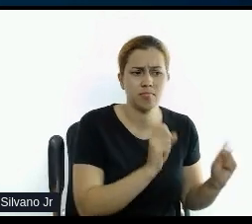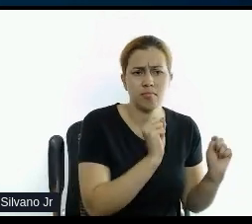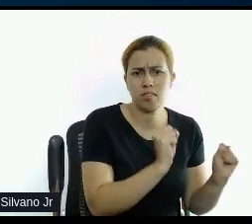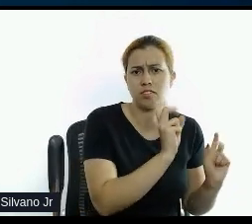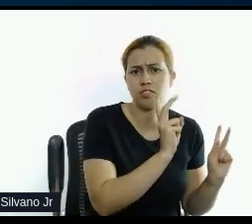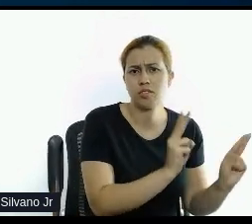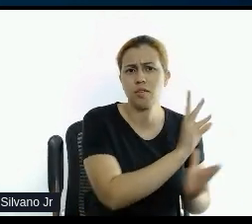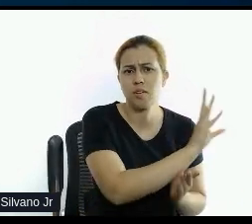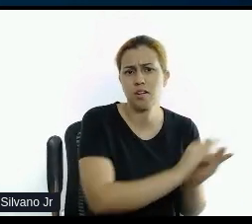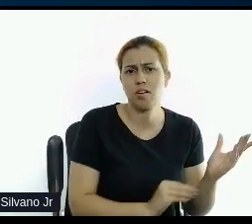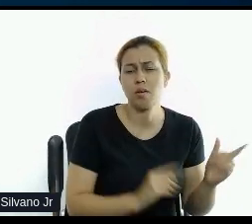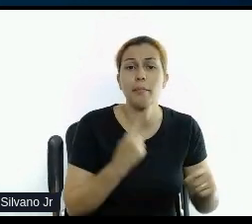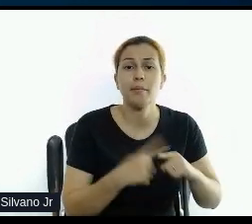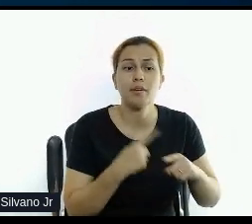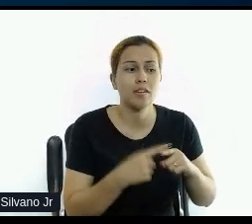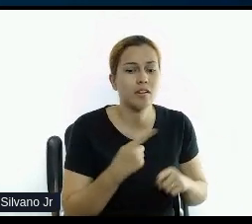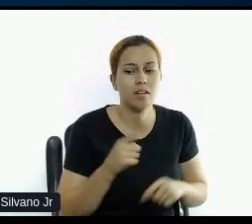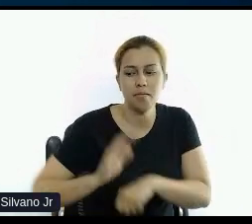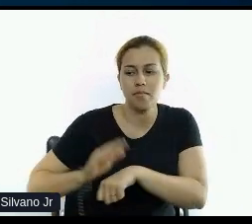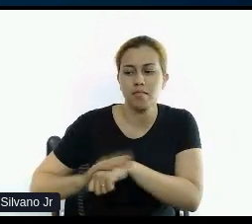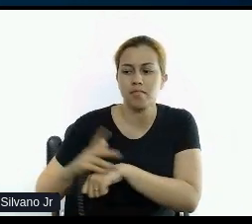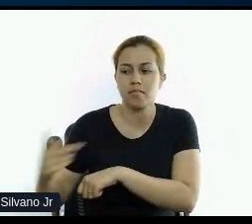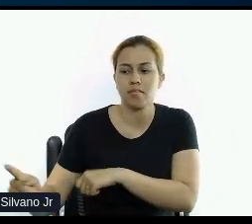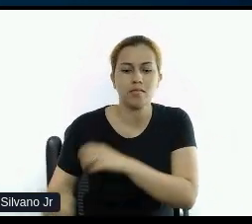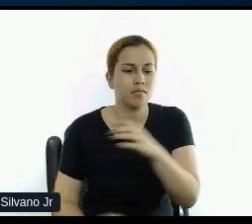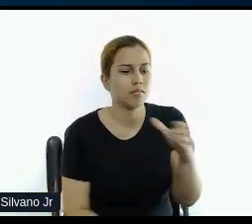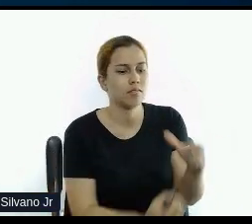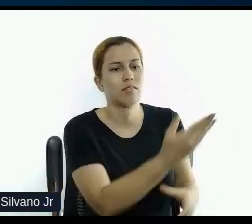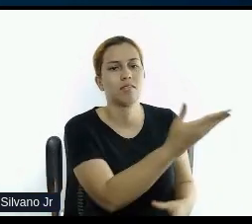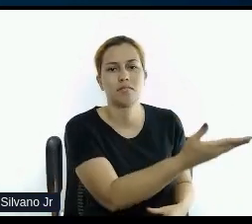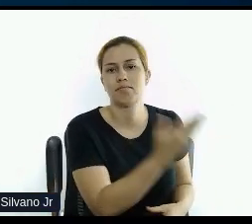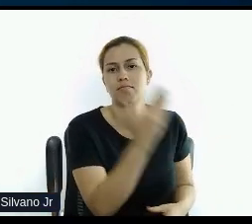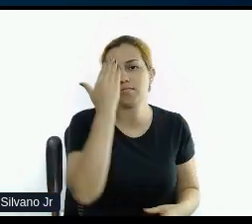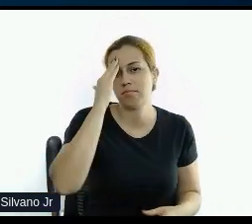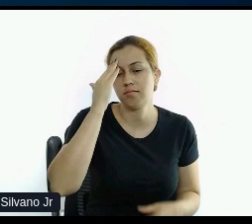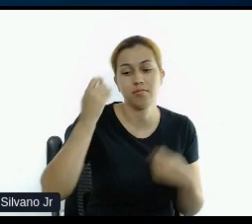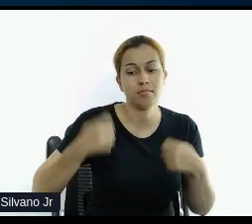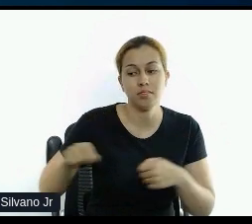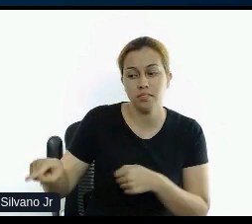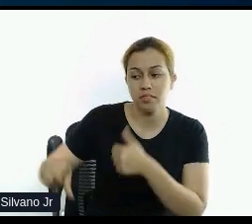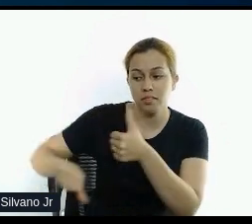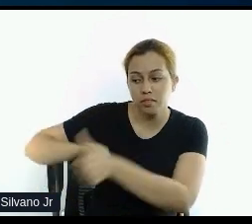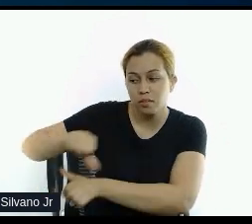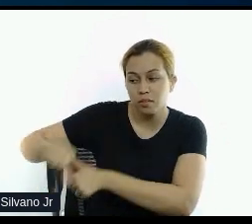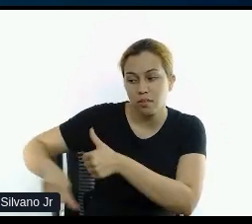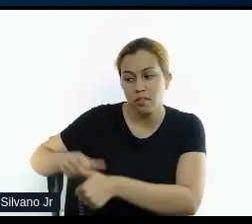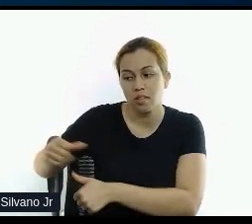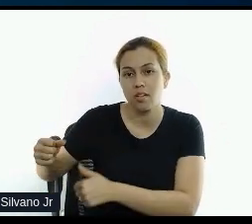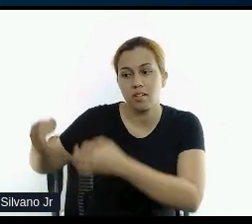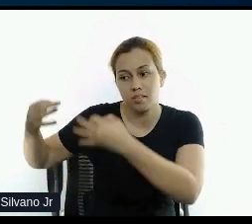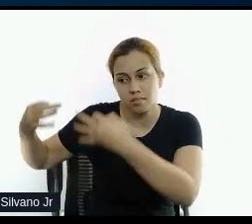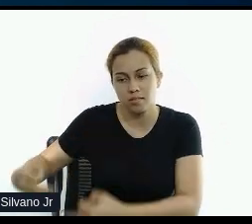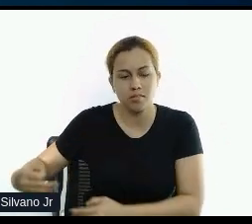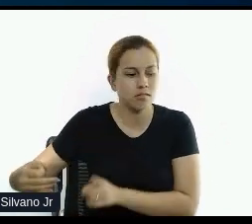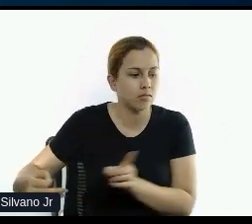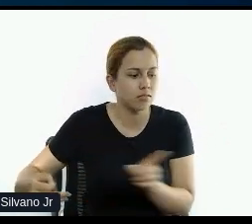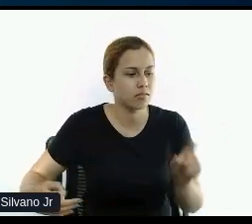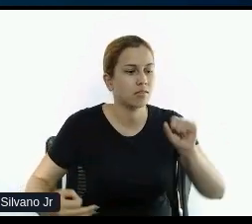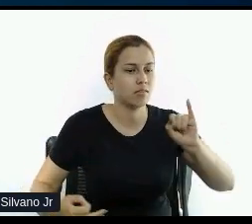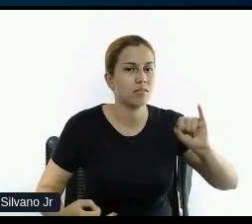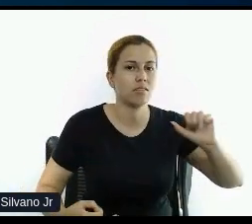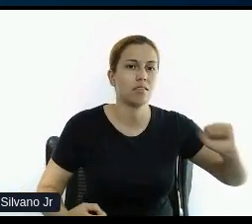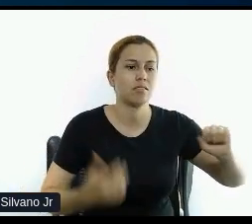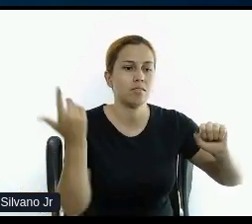informações falsas, violação de privacidade. Então, hoje tem uma série de pontos negativos que nós temos que ter